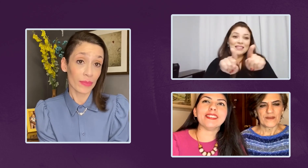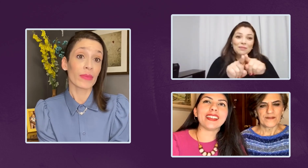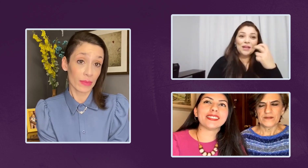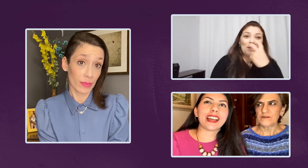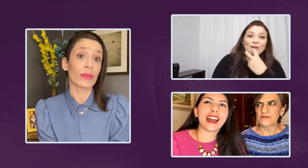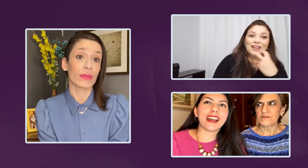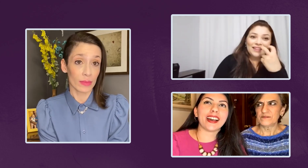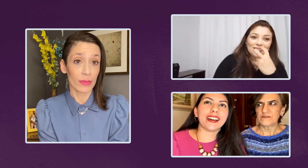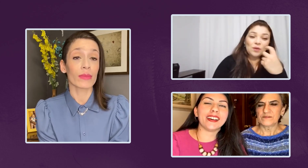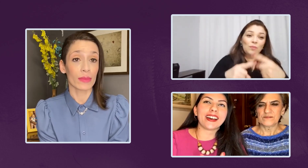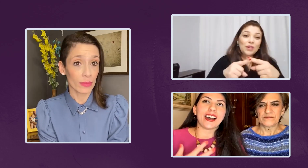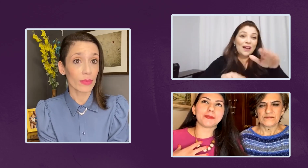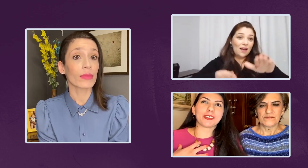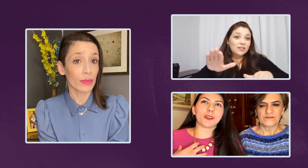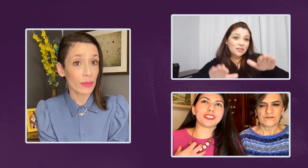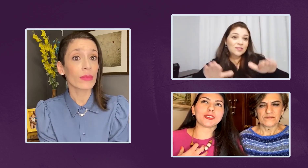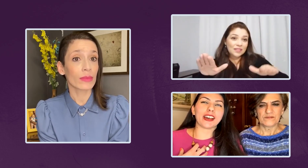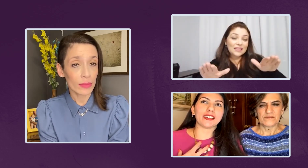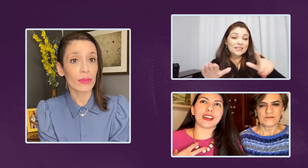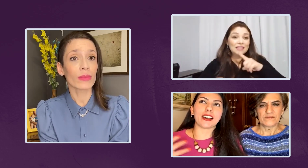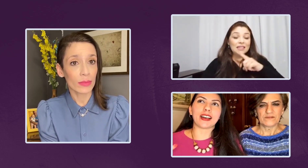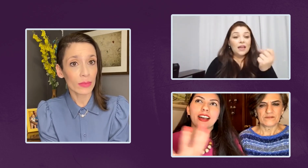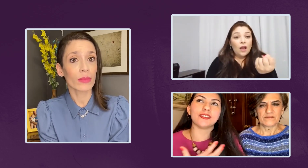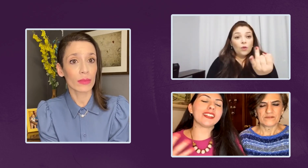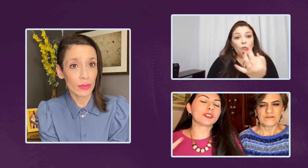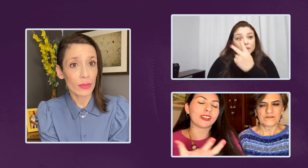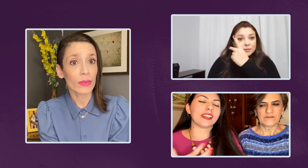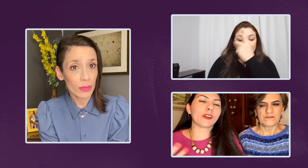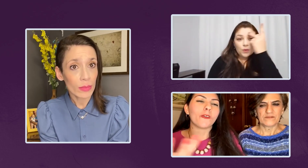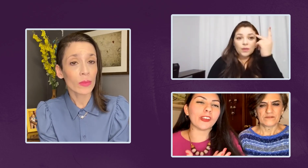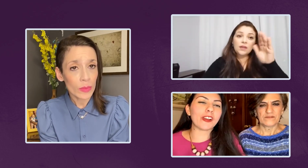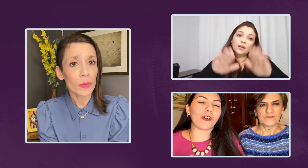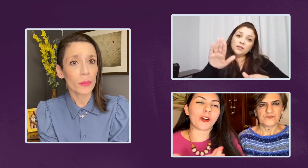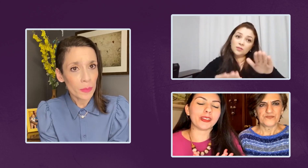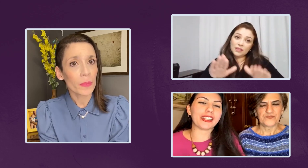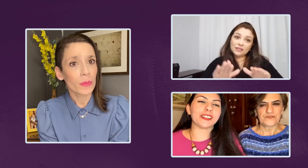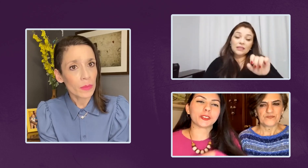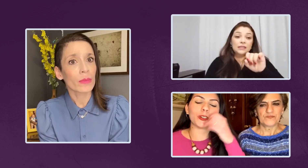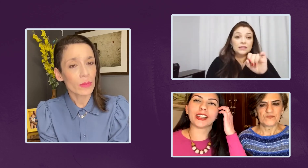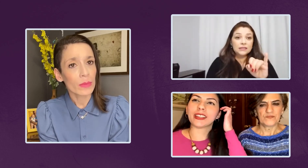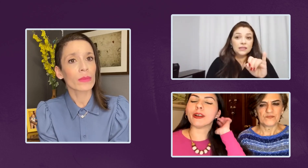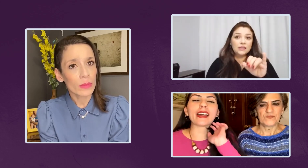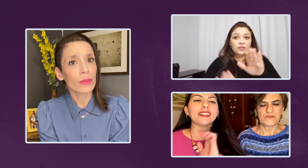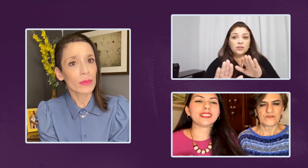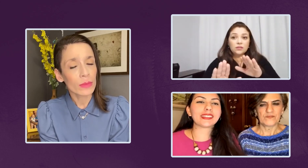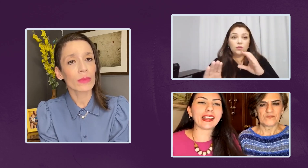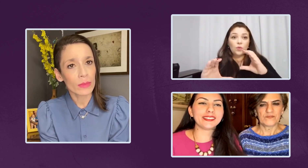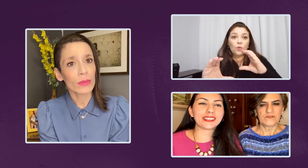muitas vezes as pessoas, às vezes, quando a gente convive com a comunidade surda, tem